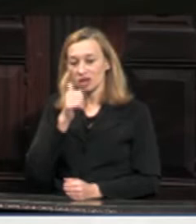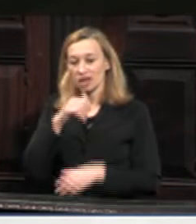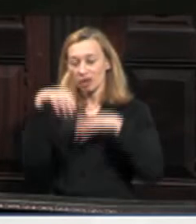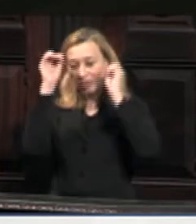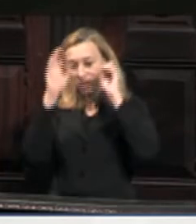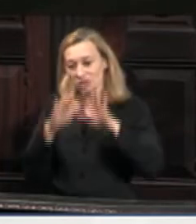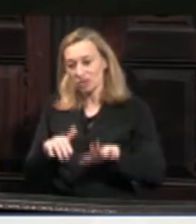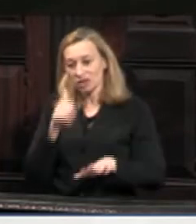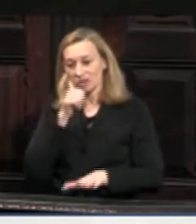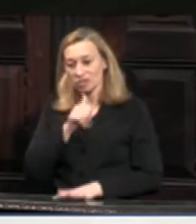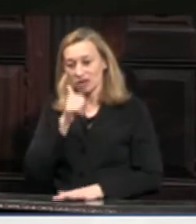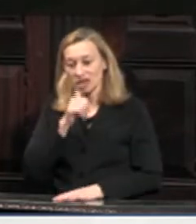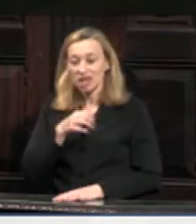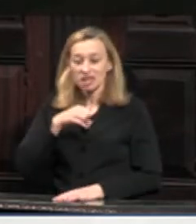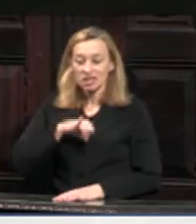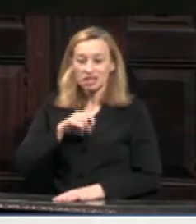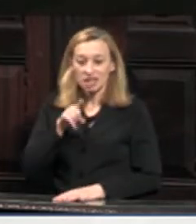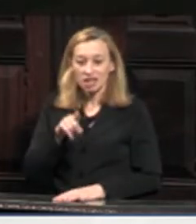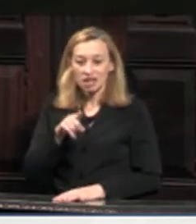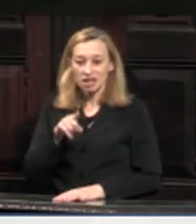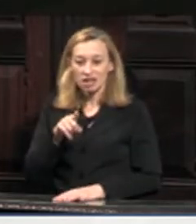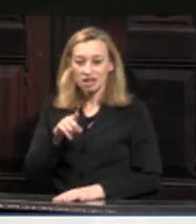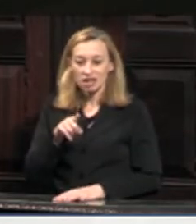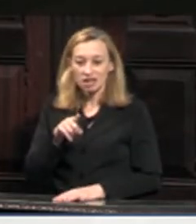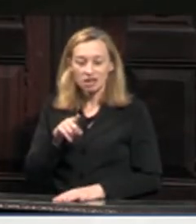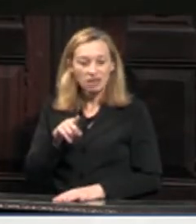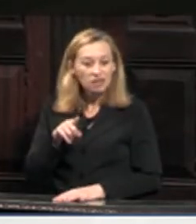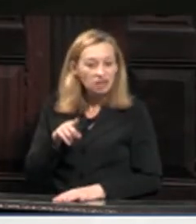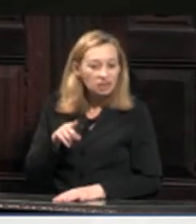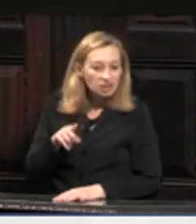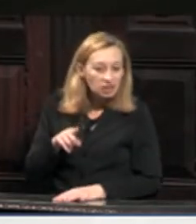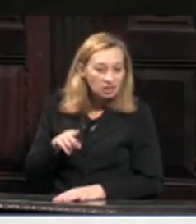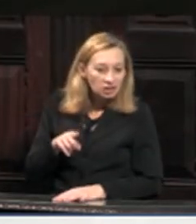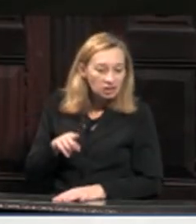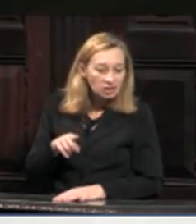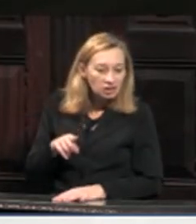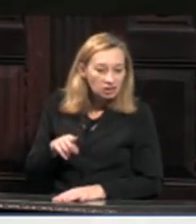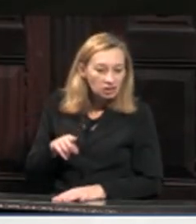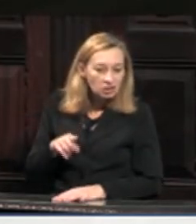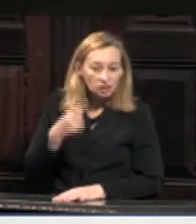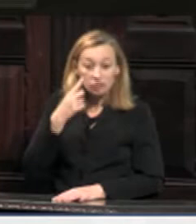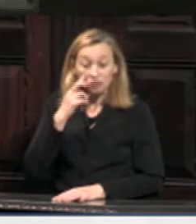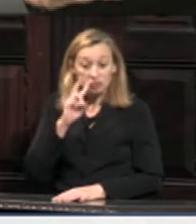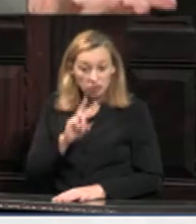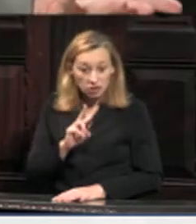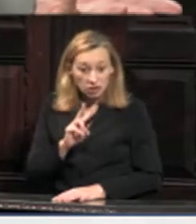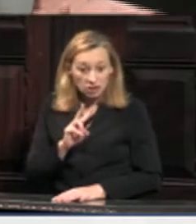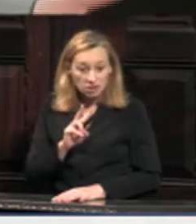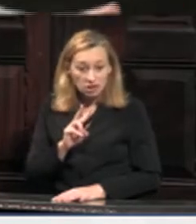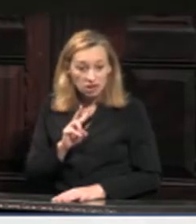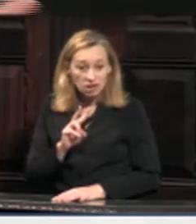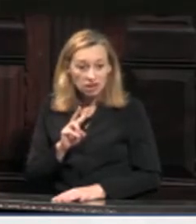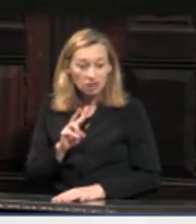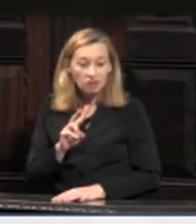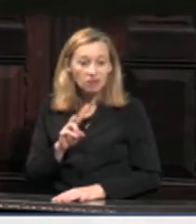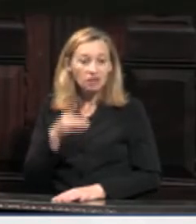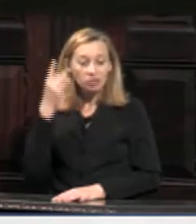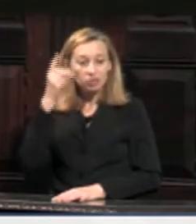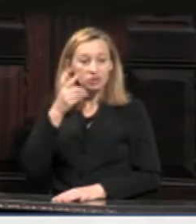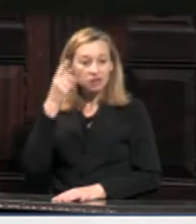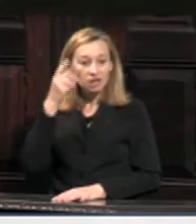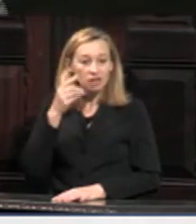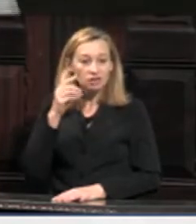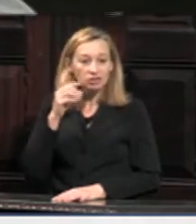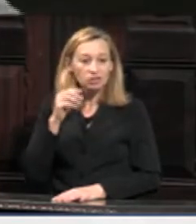fosse um metafísico, iria entender que o deputado Ivaldo Mulim tem uma alma feminina, né? Mas está